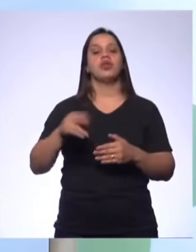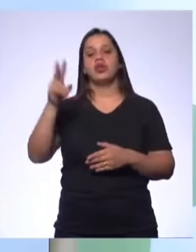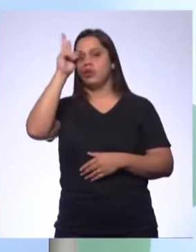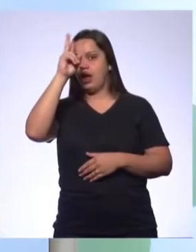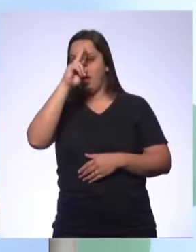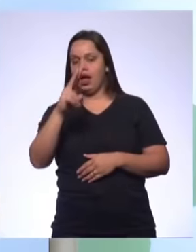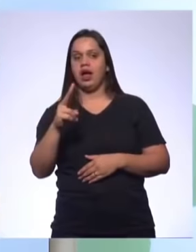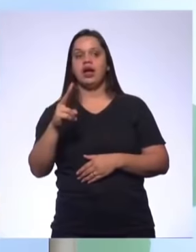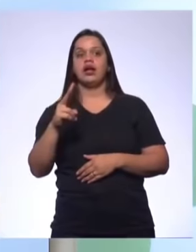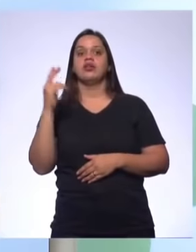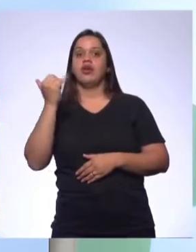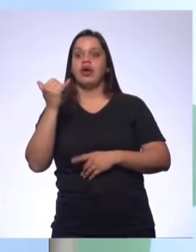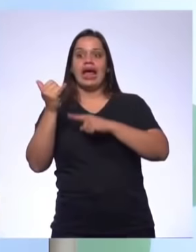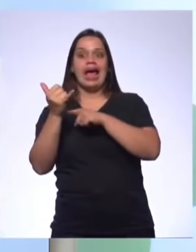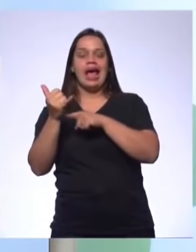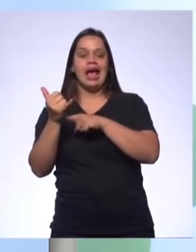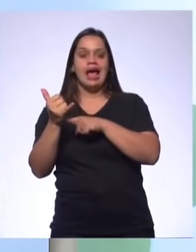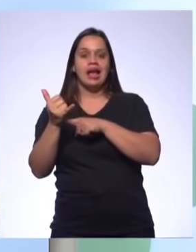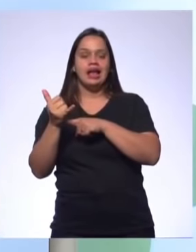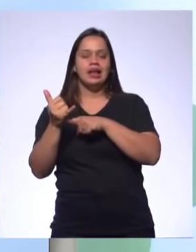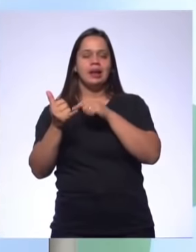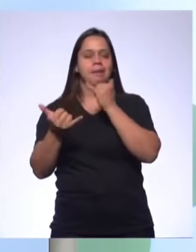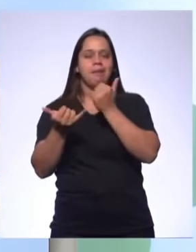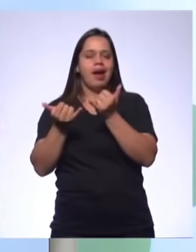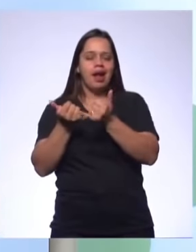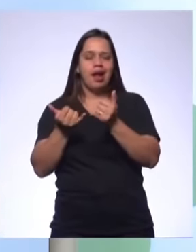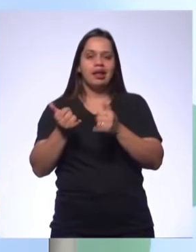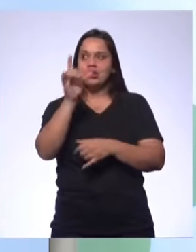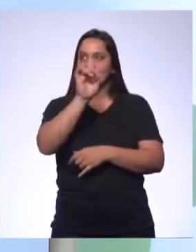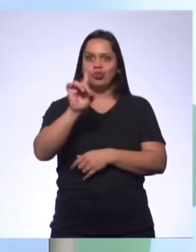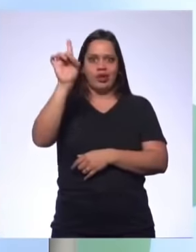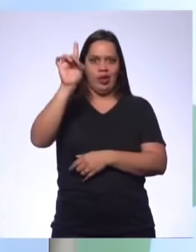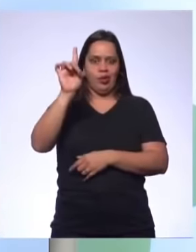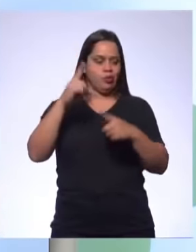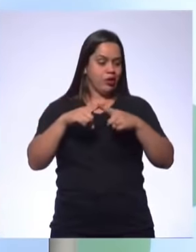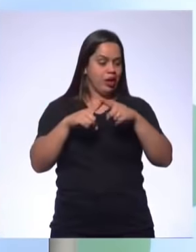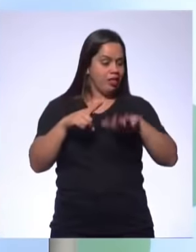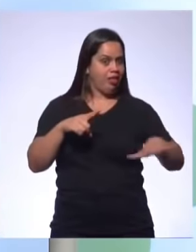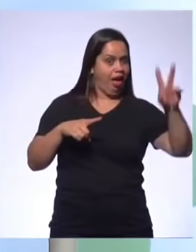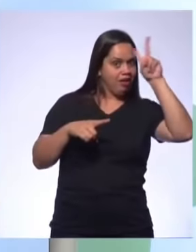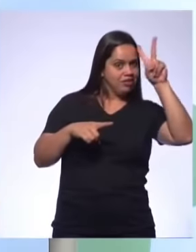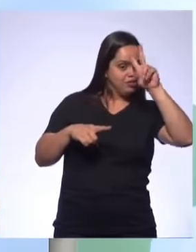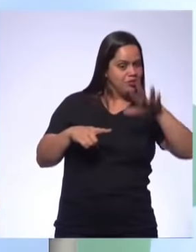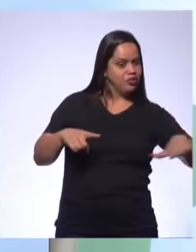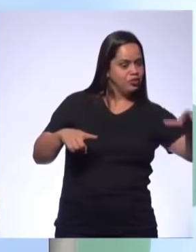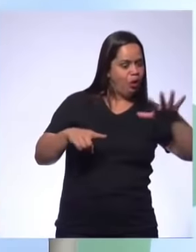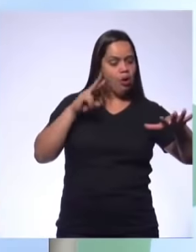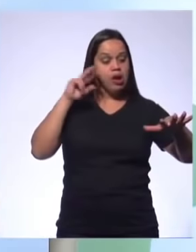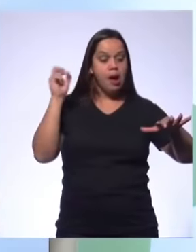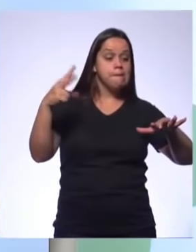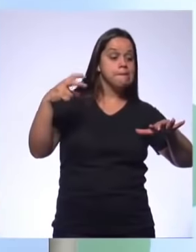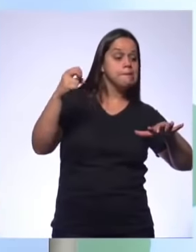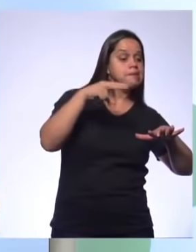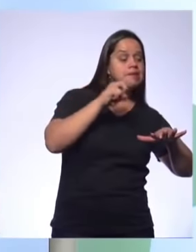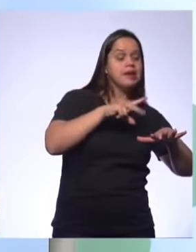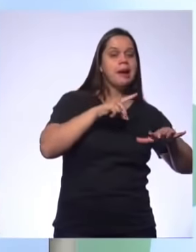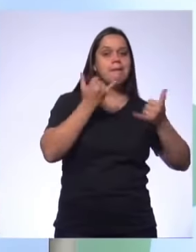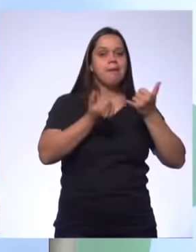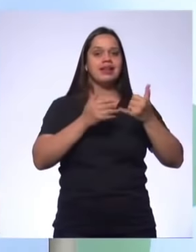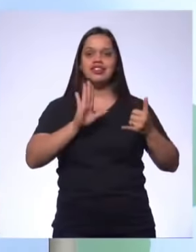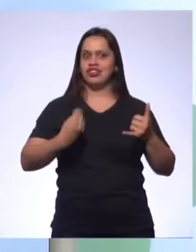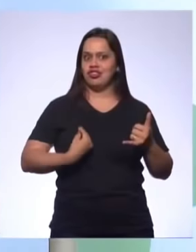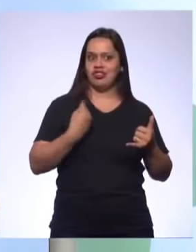se fosse um deus, né, gente? Ele está lá dentro da história, como se ele já tivesse até estado ali naquele